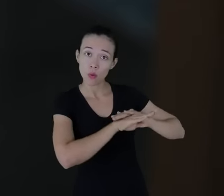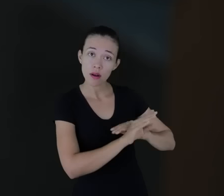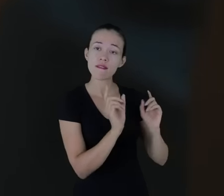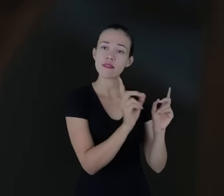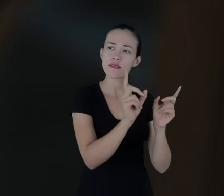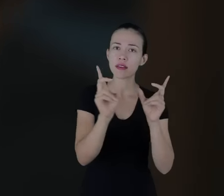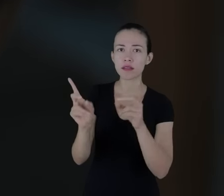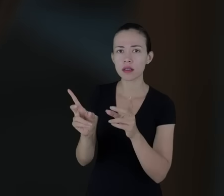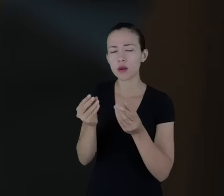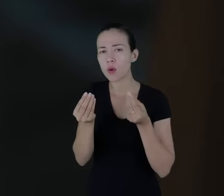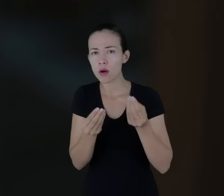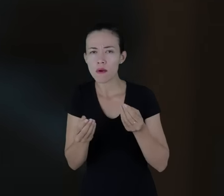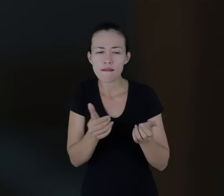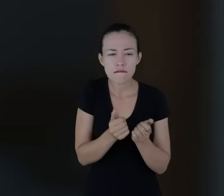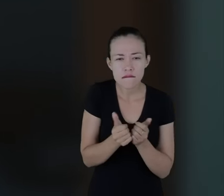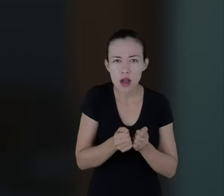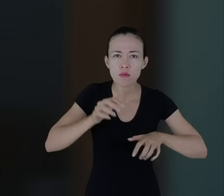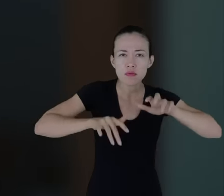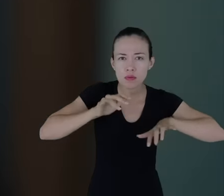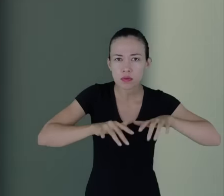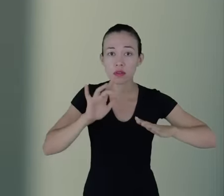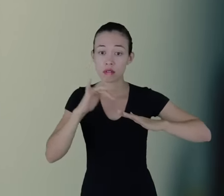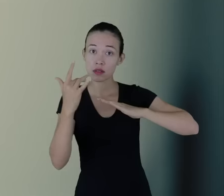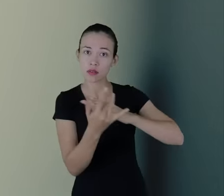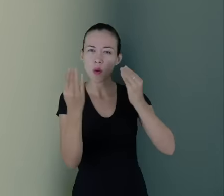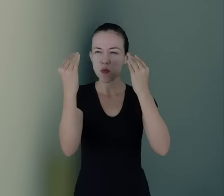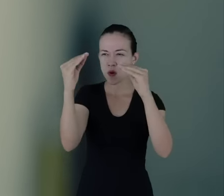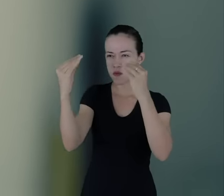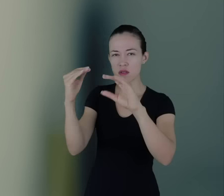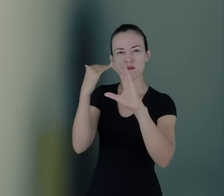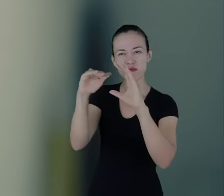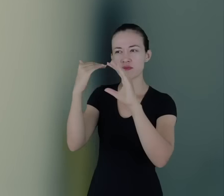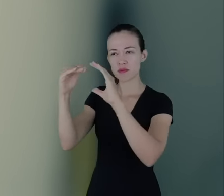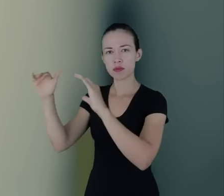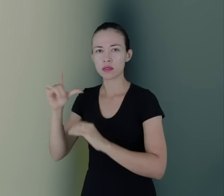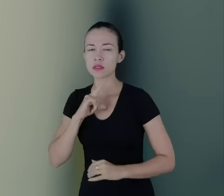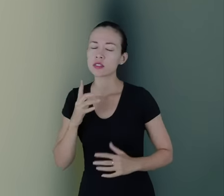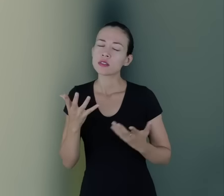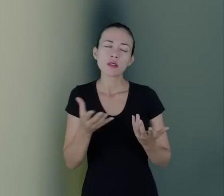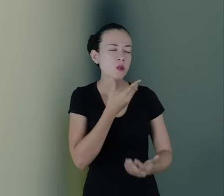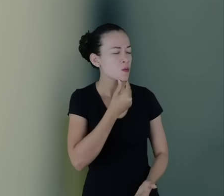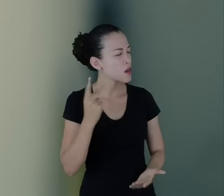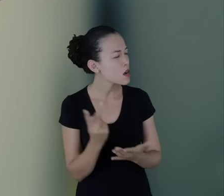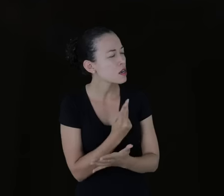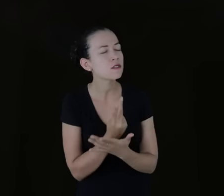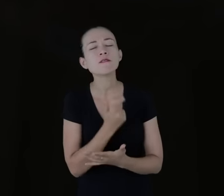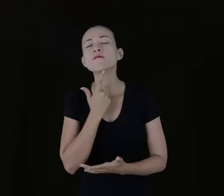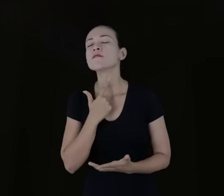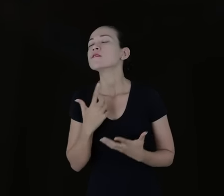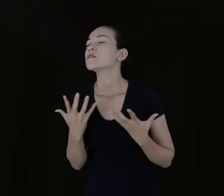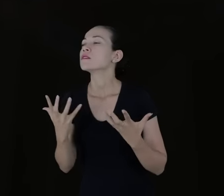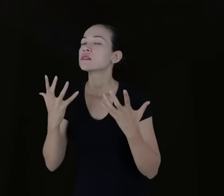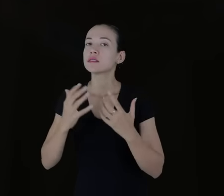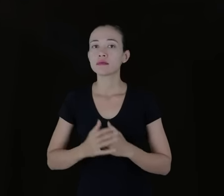suspeito usava aplicativos de jogos e redes sociais para compartilhar arquivos e atrair vítimas. No